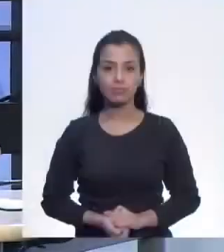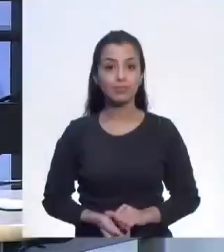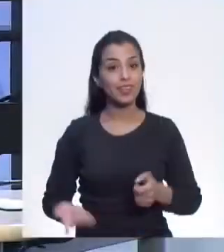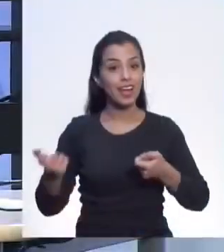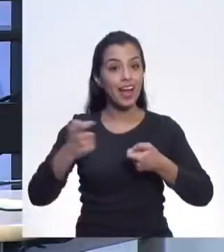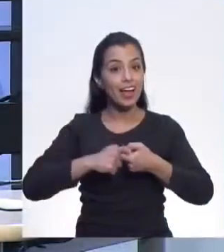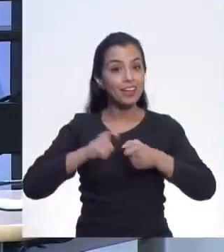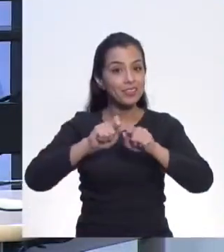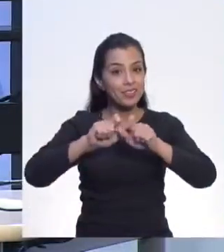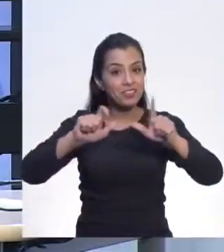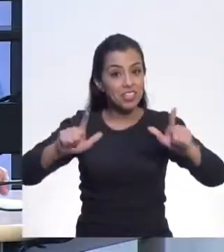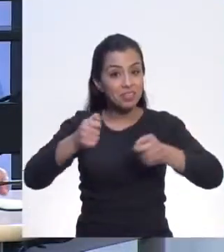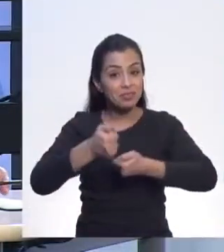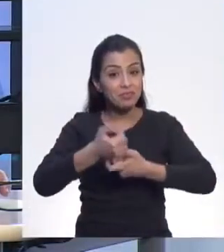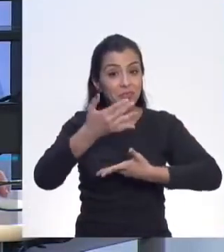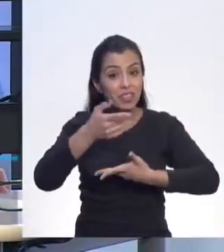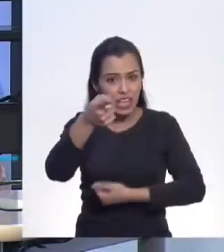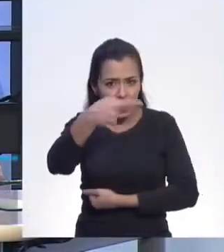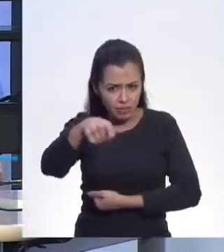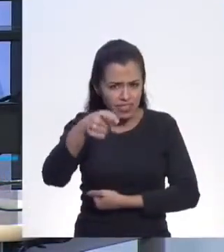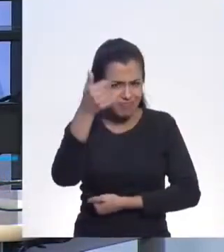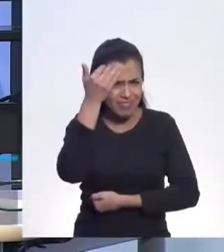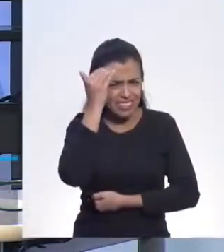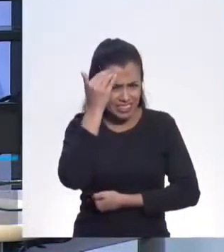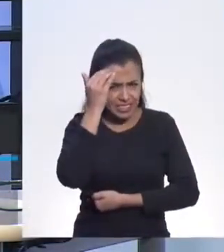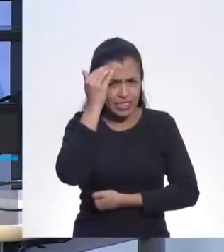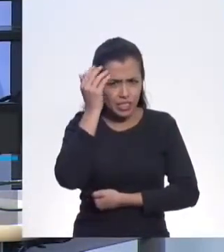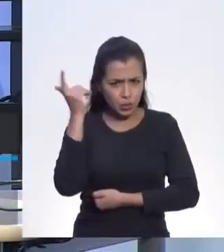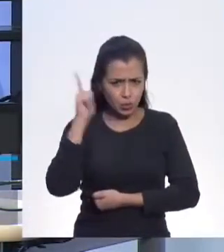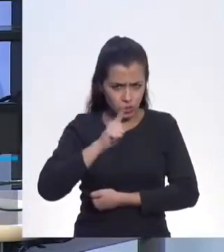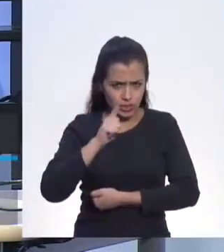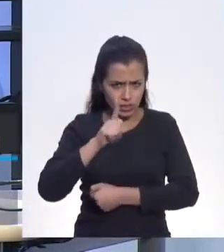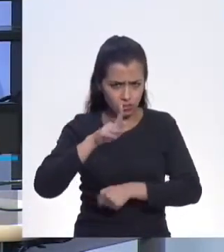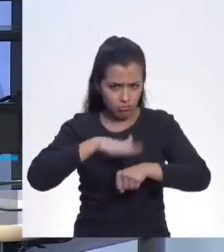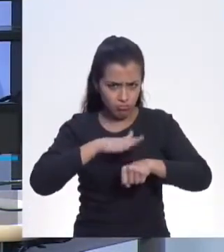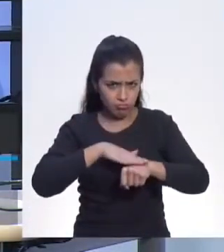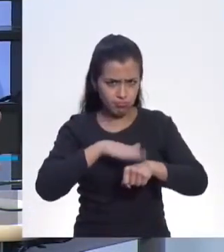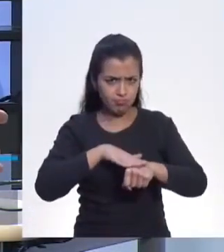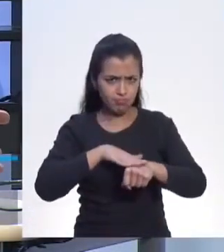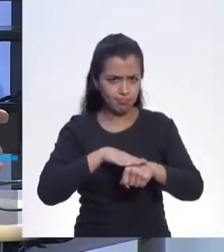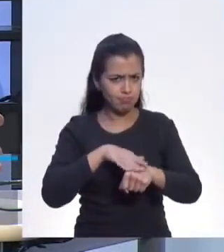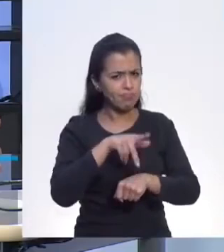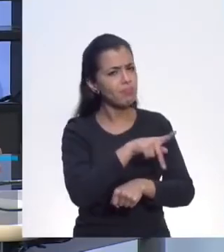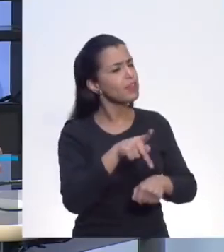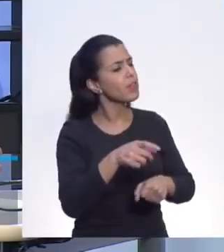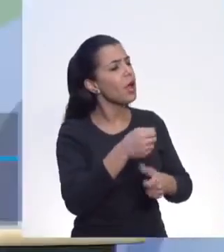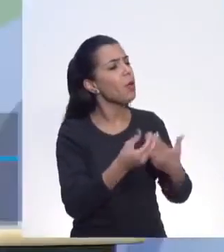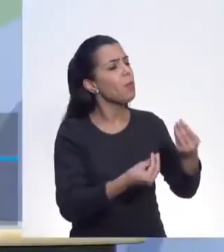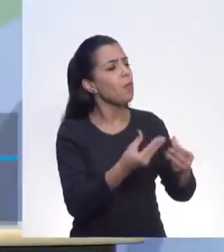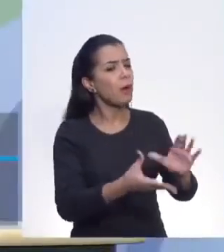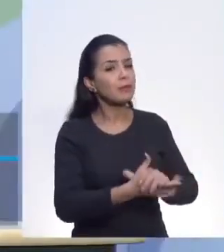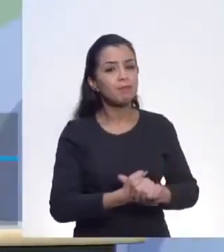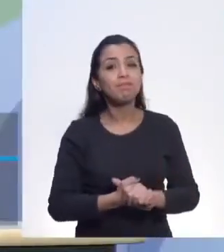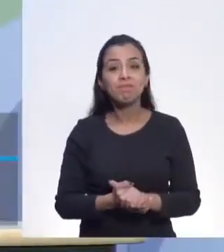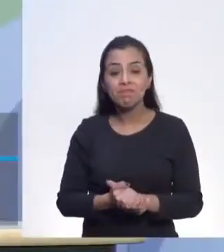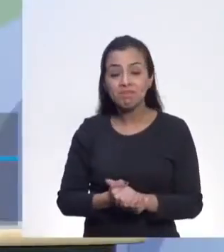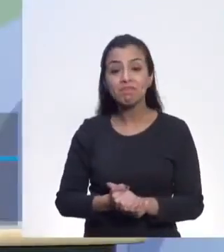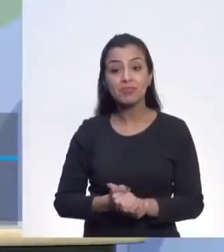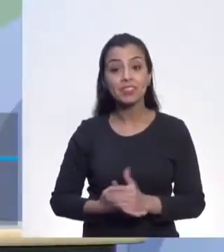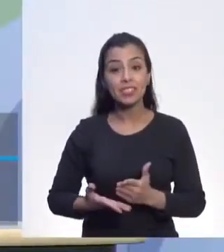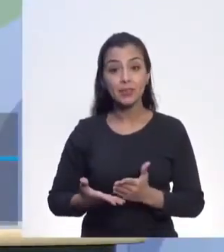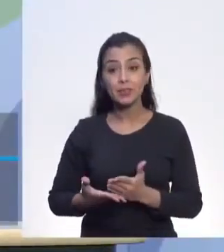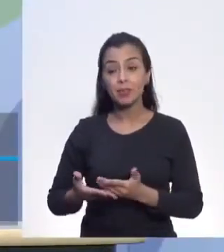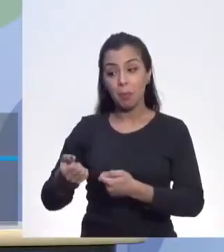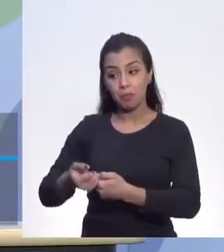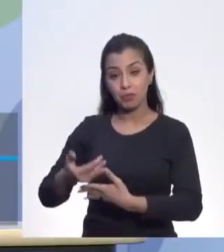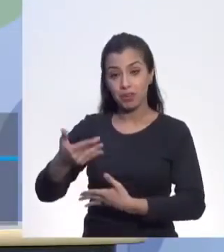Voltamos do chat. E aí, pessoal, vocês entenderam? Vocês conseguiram fazer? Professora Roberta, conta para mim. Conto. Olha, professora Inês, eles falaram que